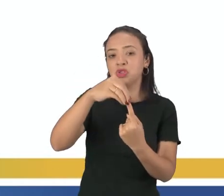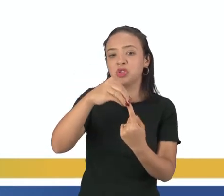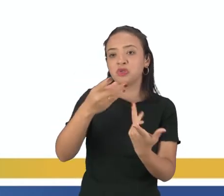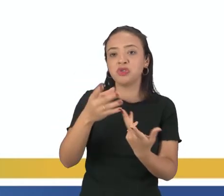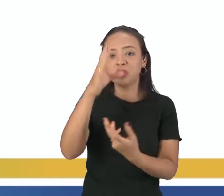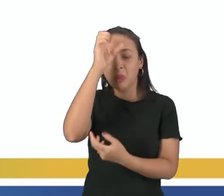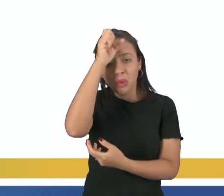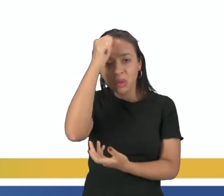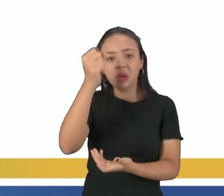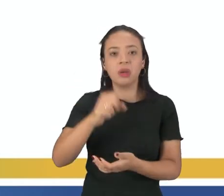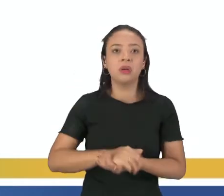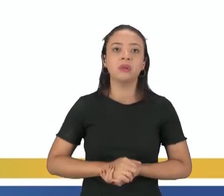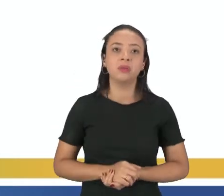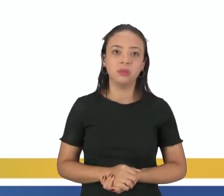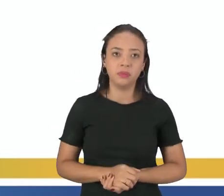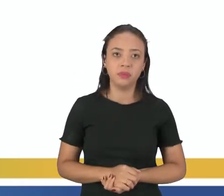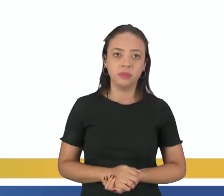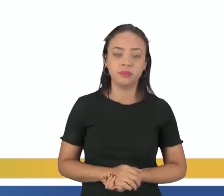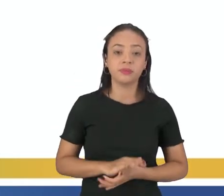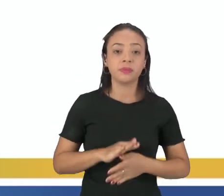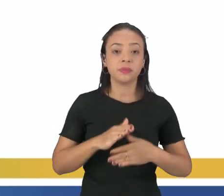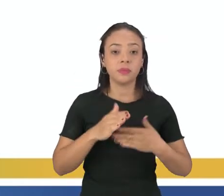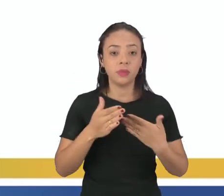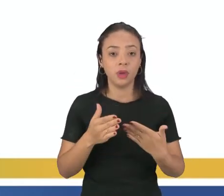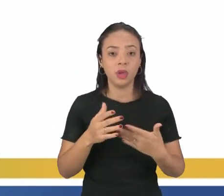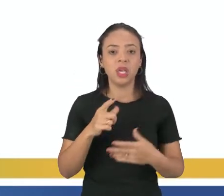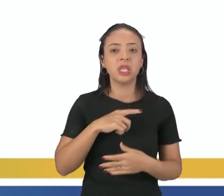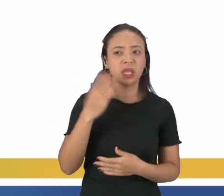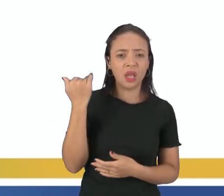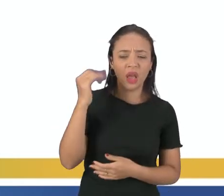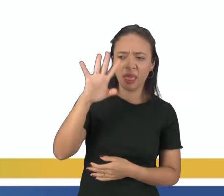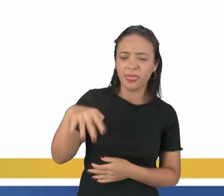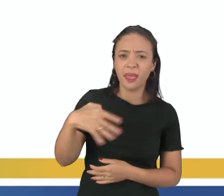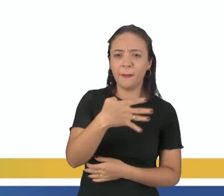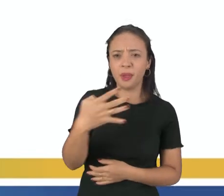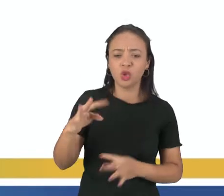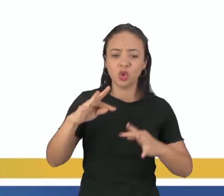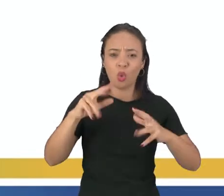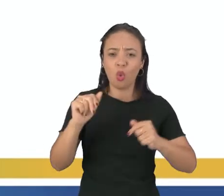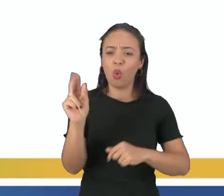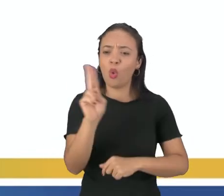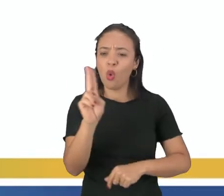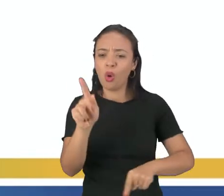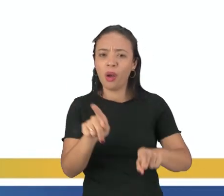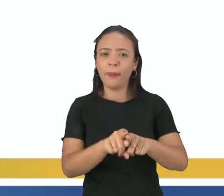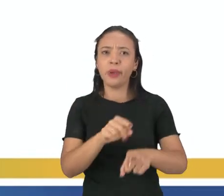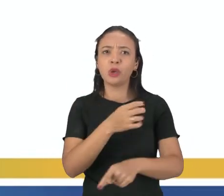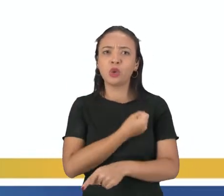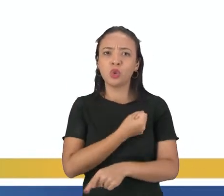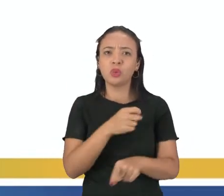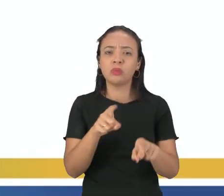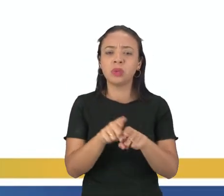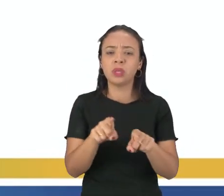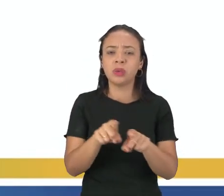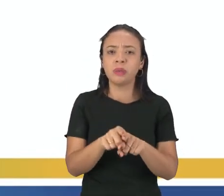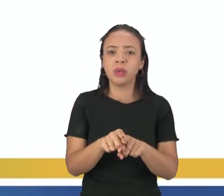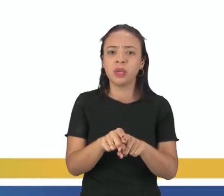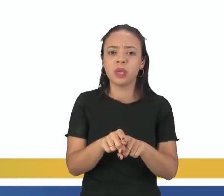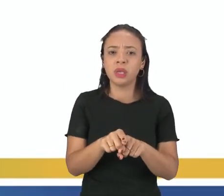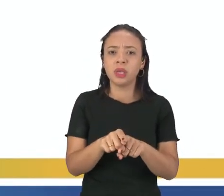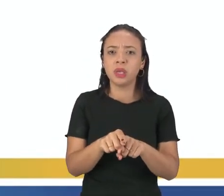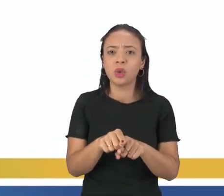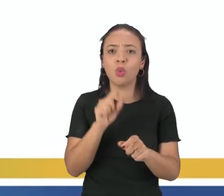E aí, ao invés de eu fazer toda aquela tabela com os nomes, o número e a atividade que esse